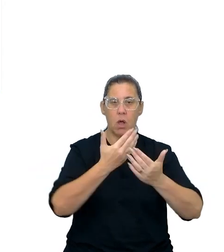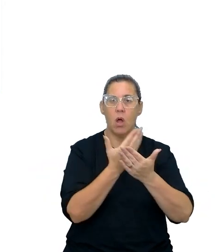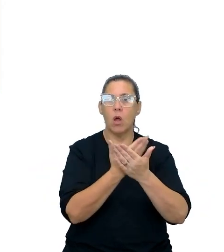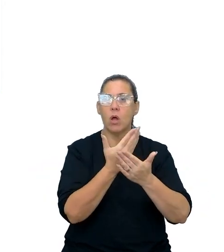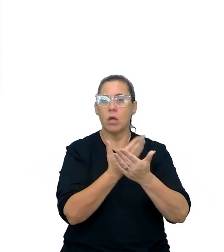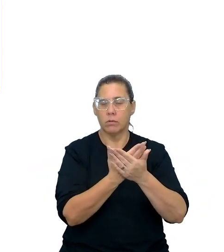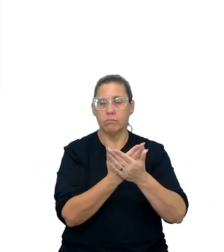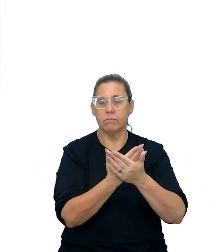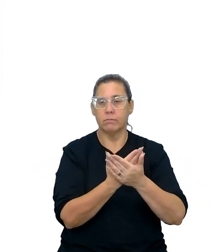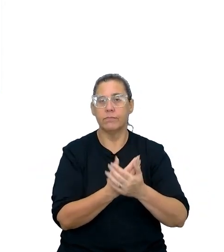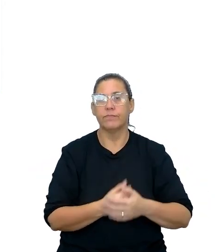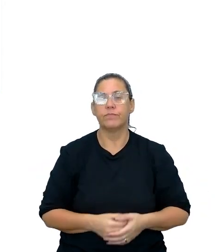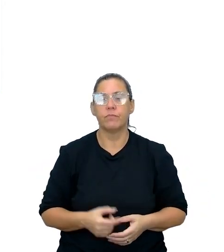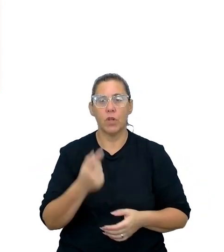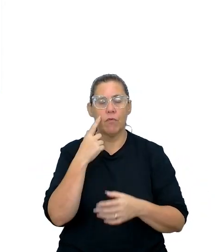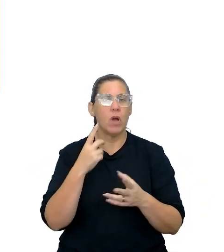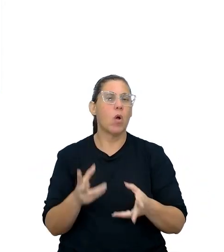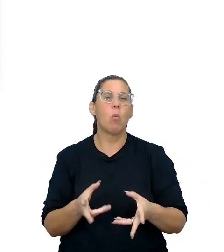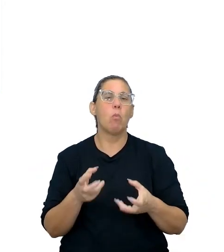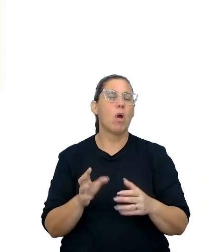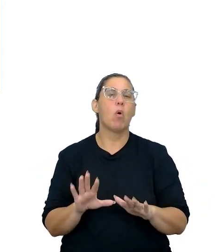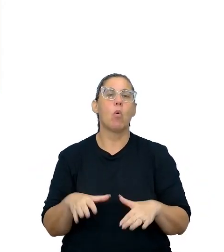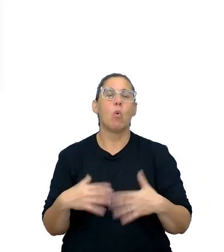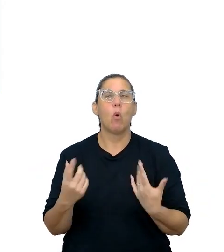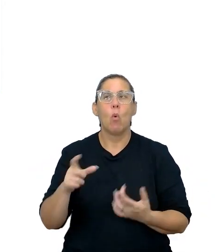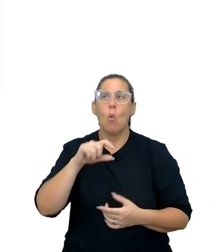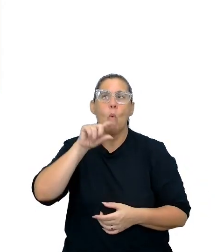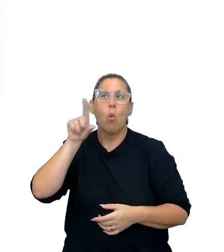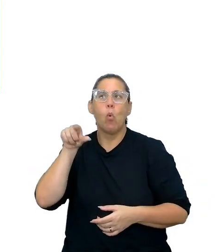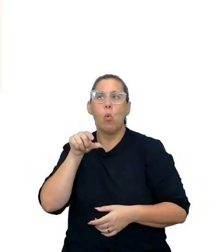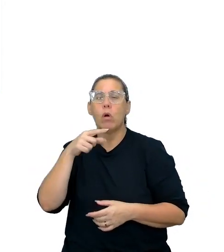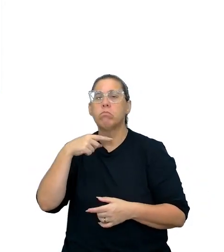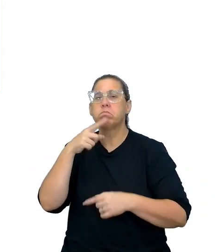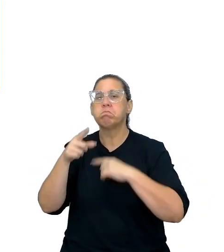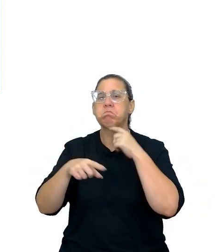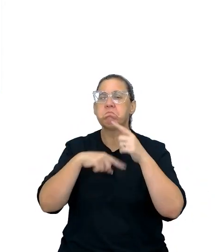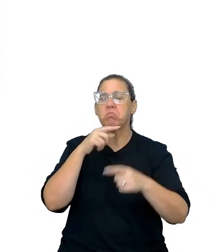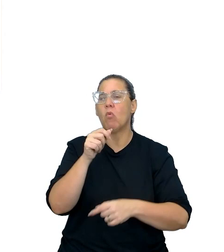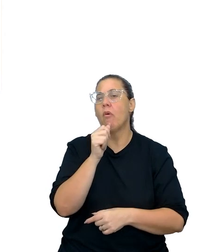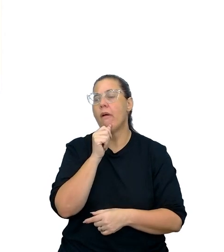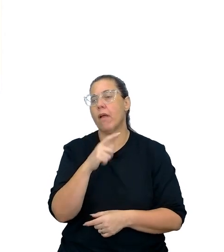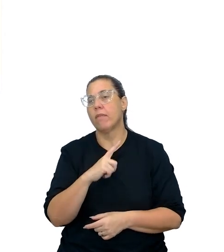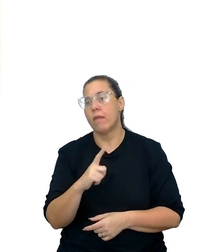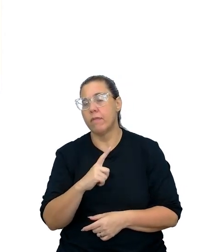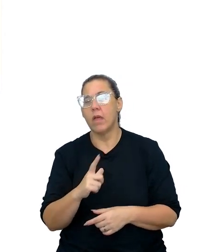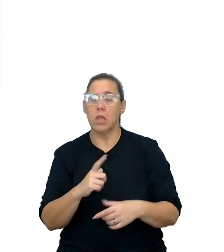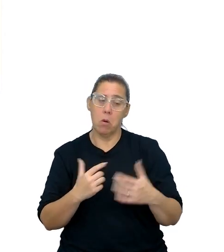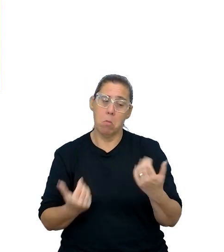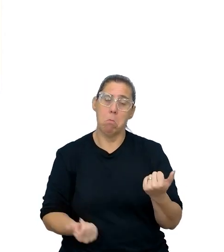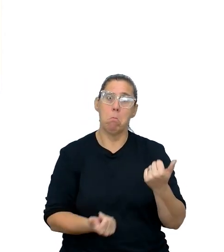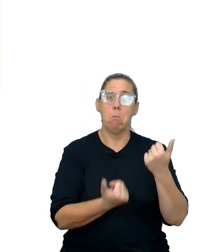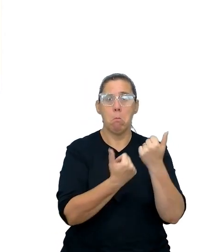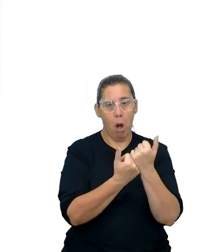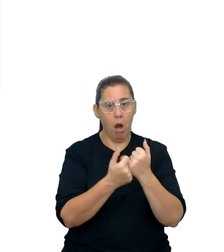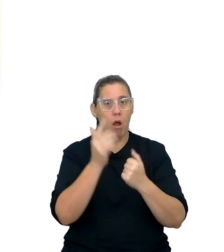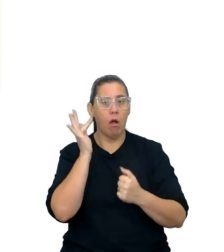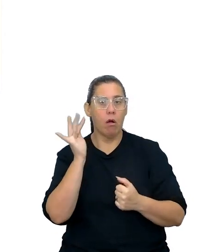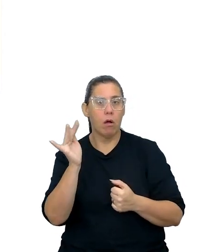realizado dessa sequência, veja quais são as dúvidas que ainda ficaram. Há alguns suportes teóricos, né,